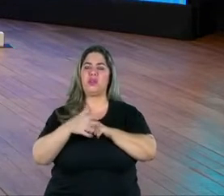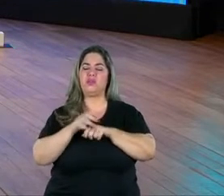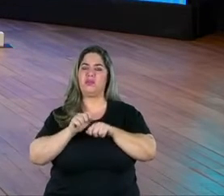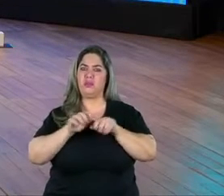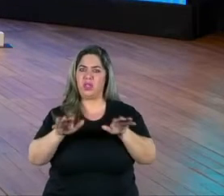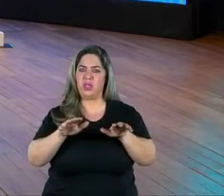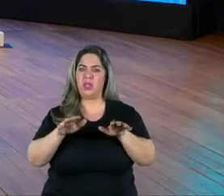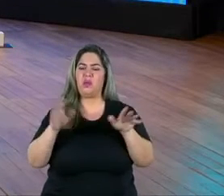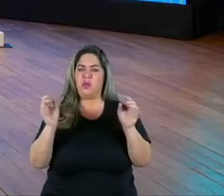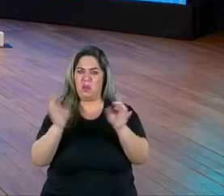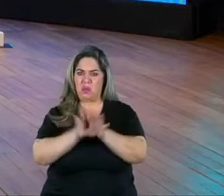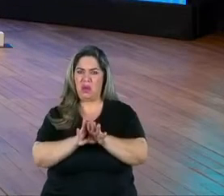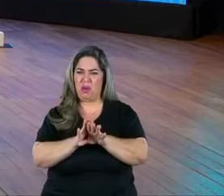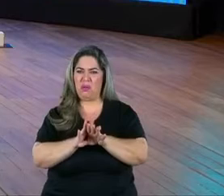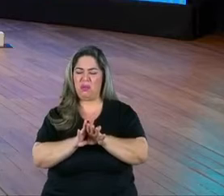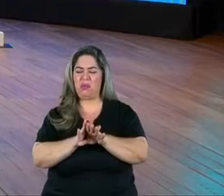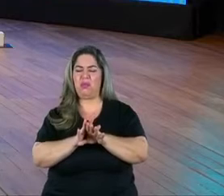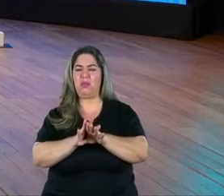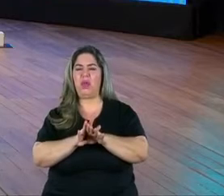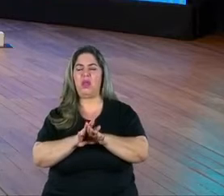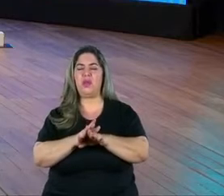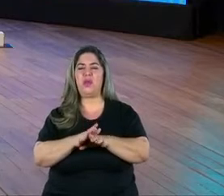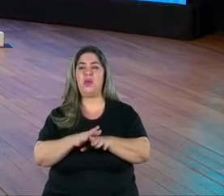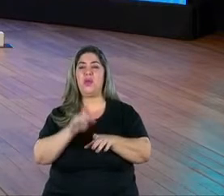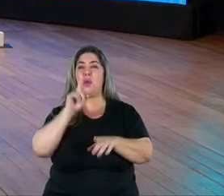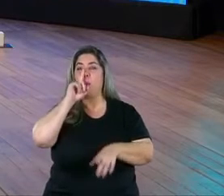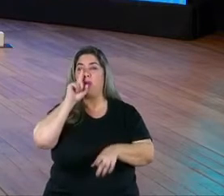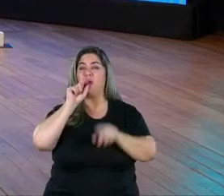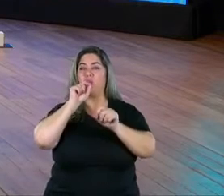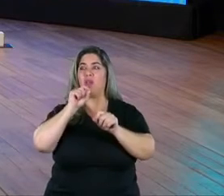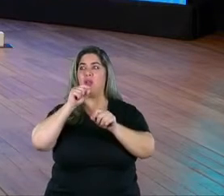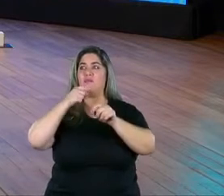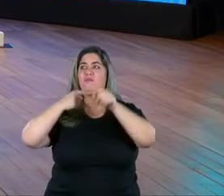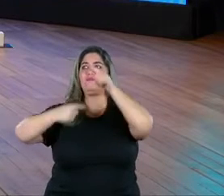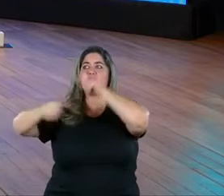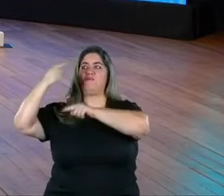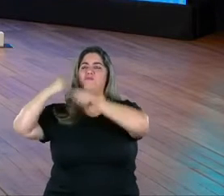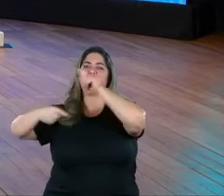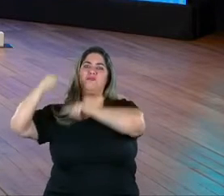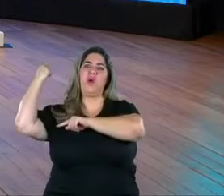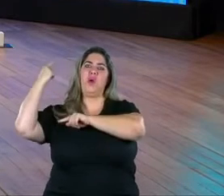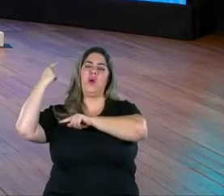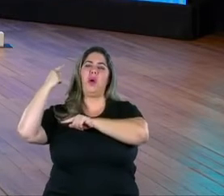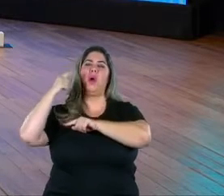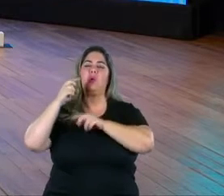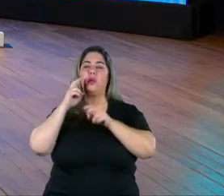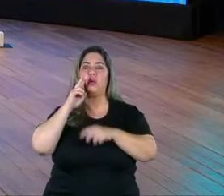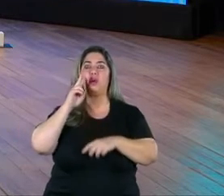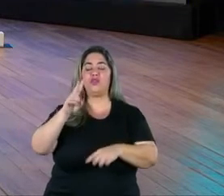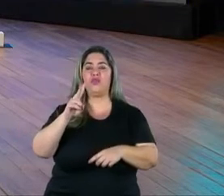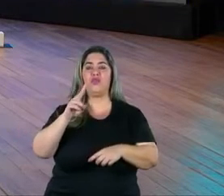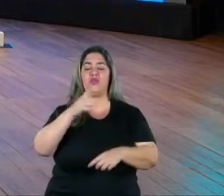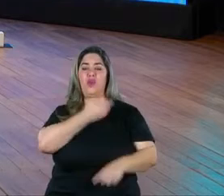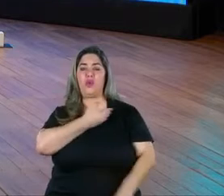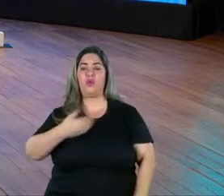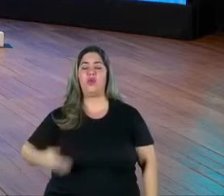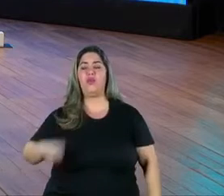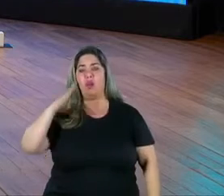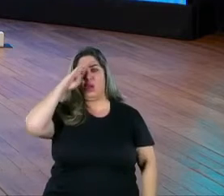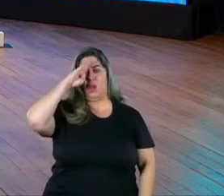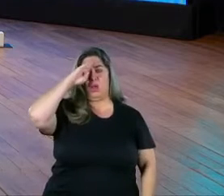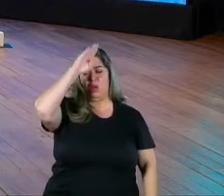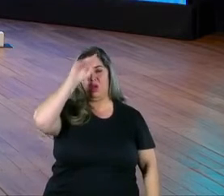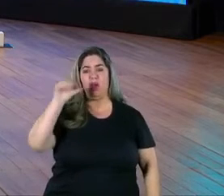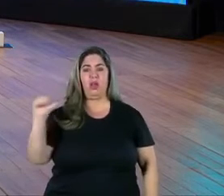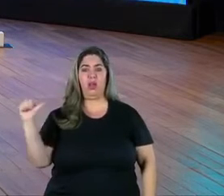nos defrontarmos com temerários retrocessos, como se constata atualmente no Brasil, no governo Bolsonaro, no